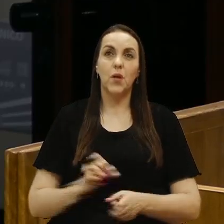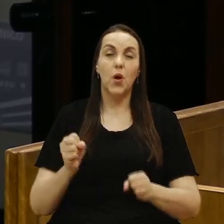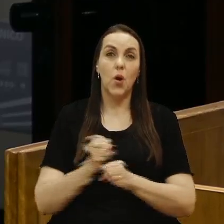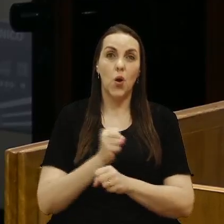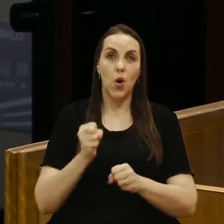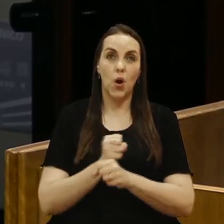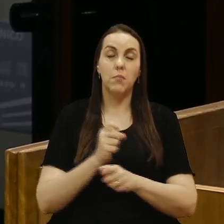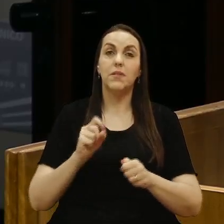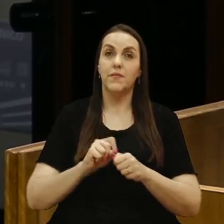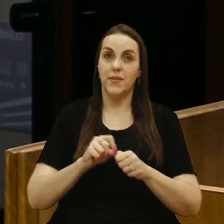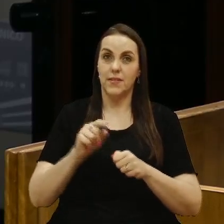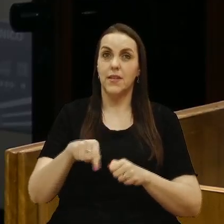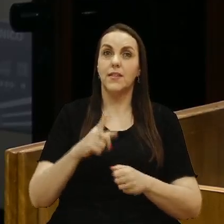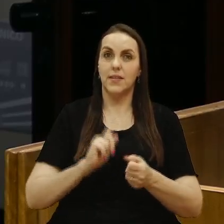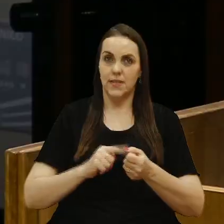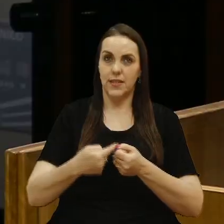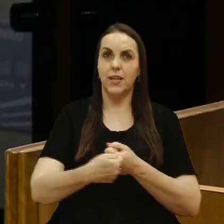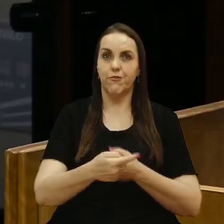sendo realizadas na cidade.